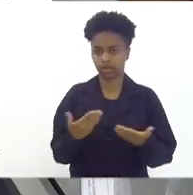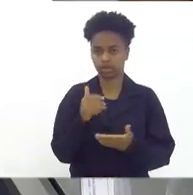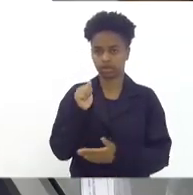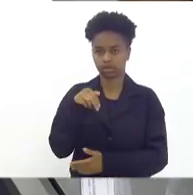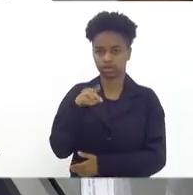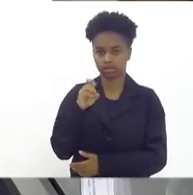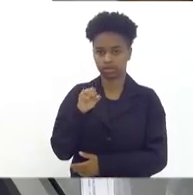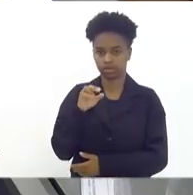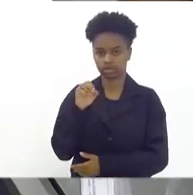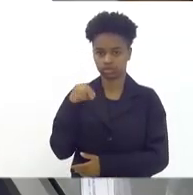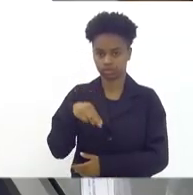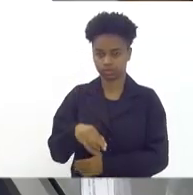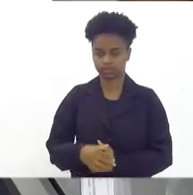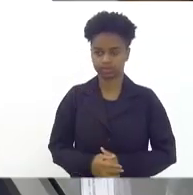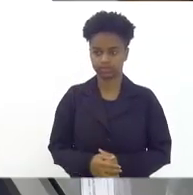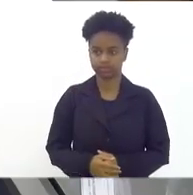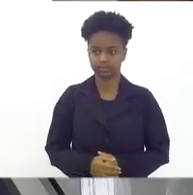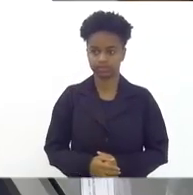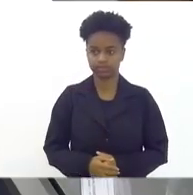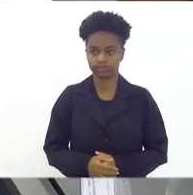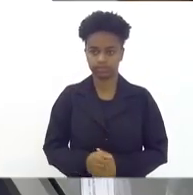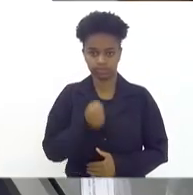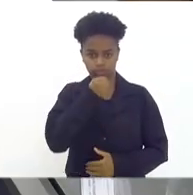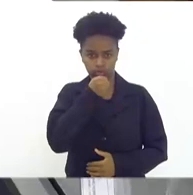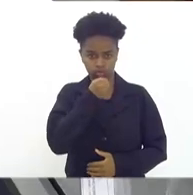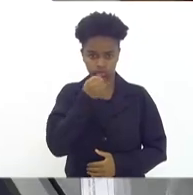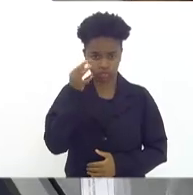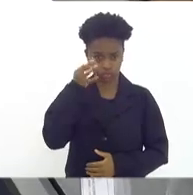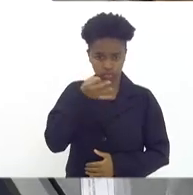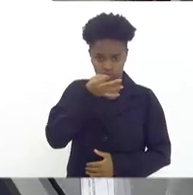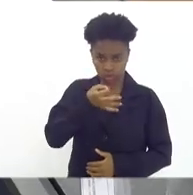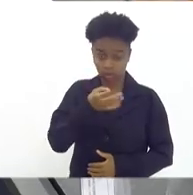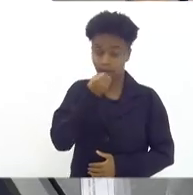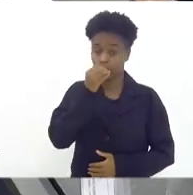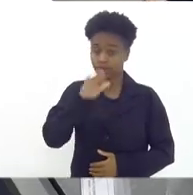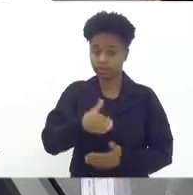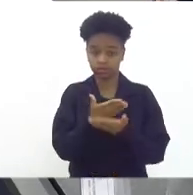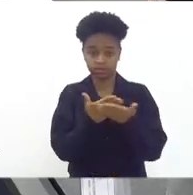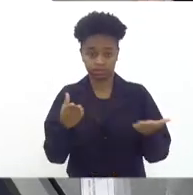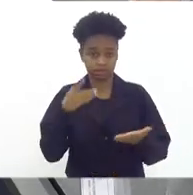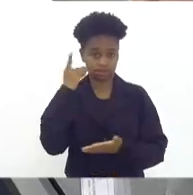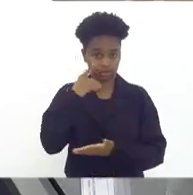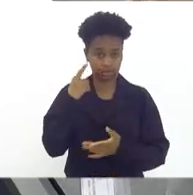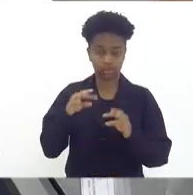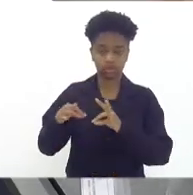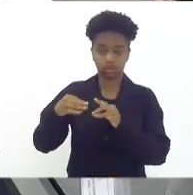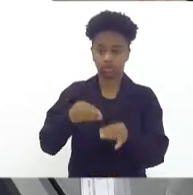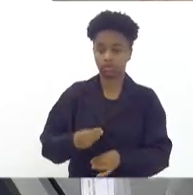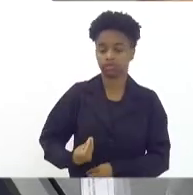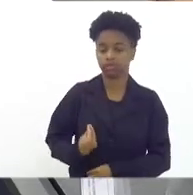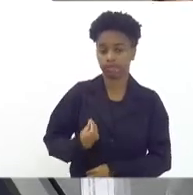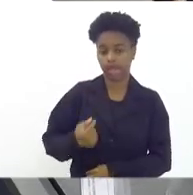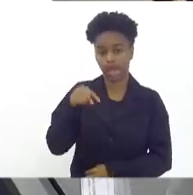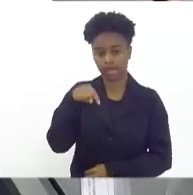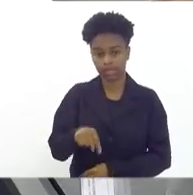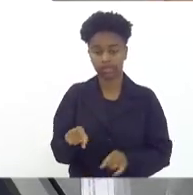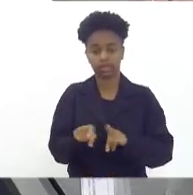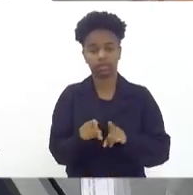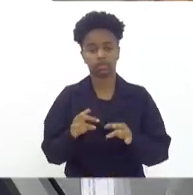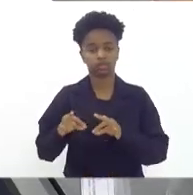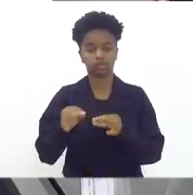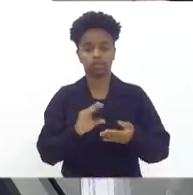bom alô som mais uma vez aí Boa tarde a todos os deputados todos os presentes aqui a todos os conselheiros